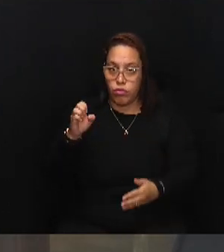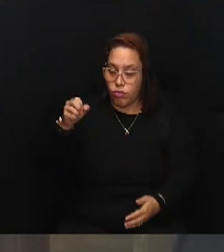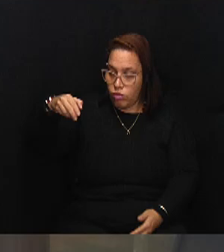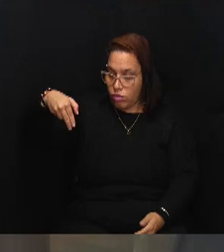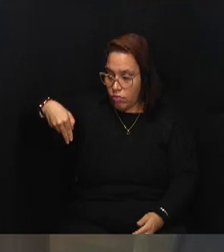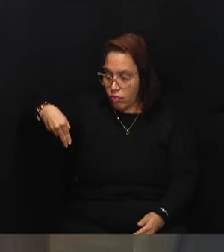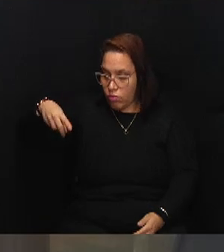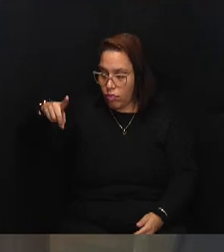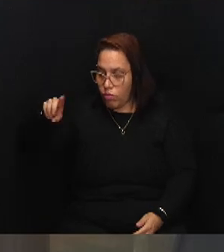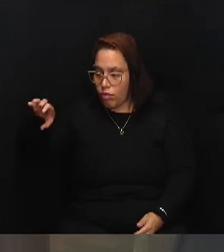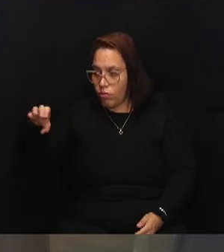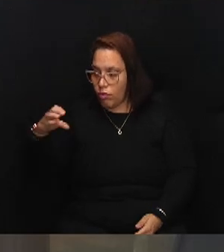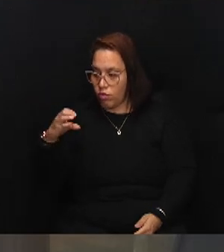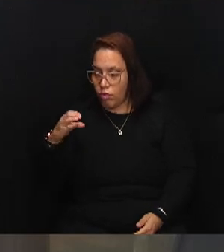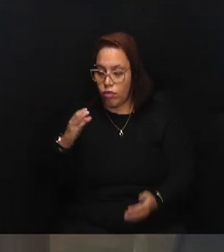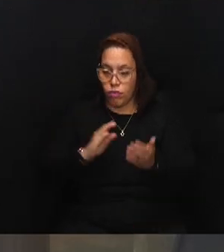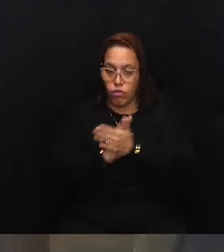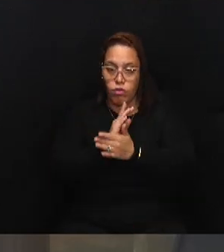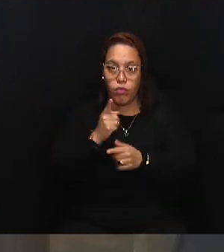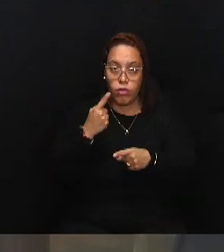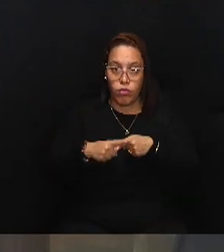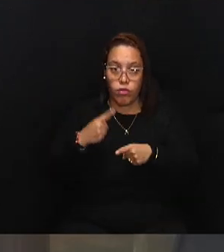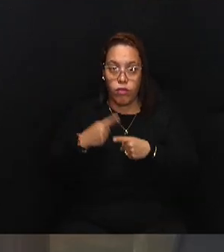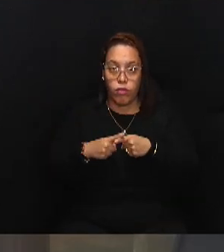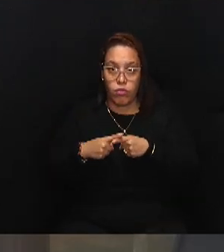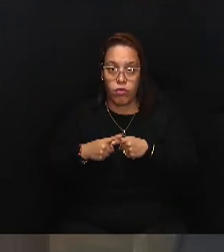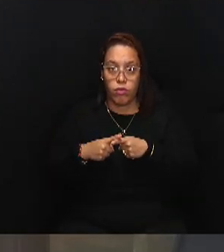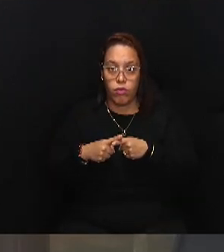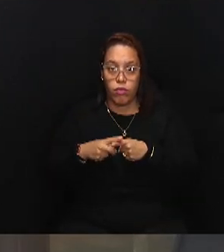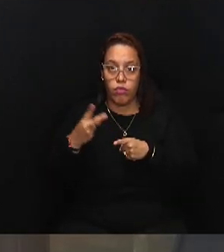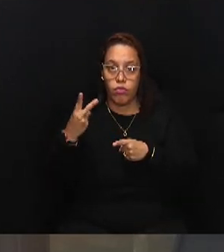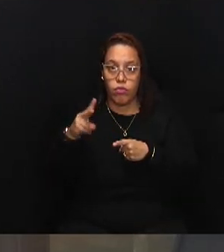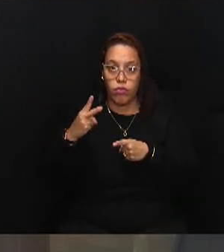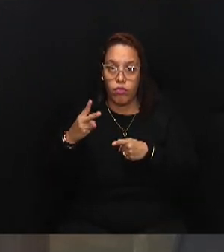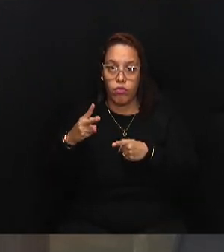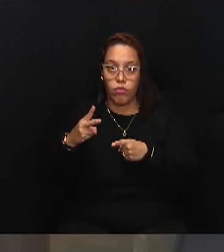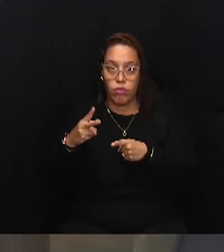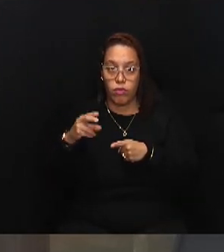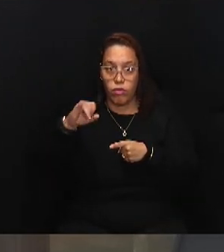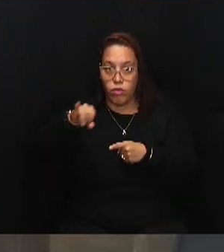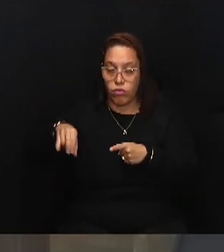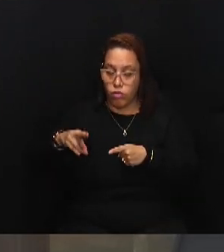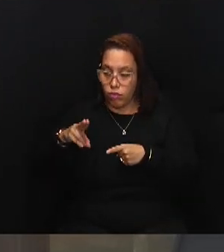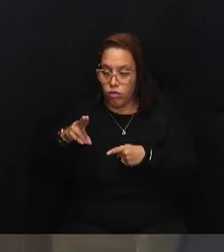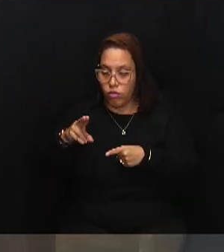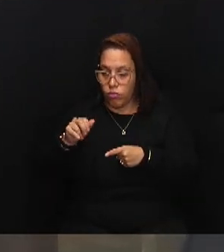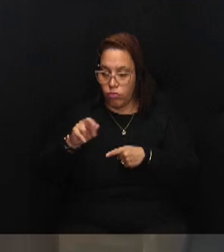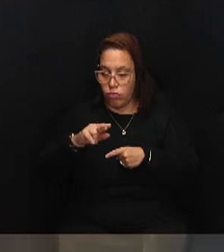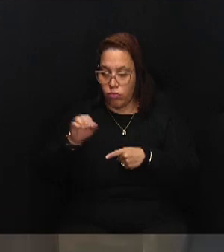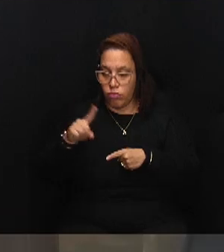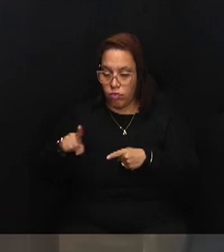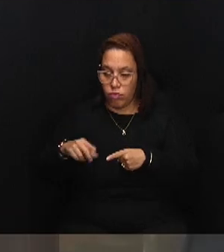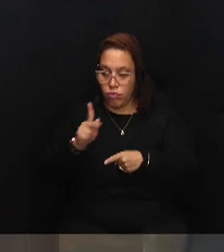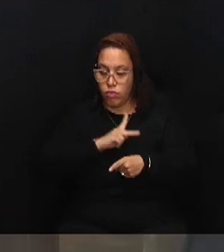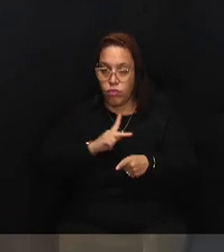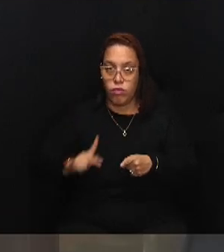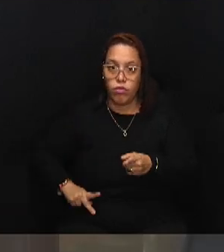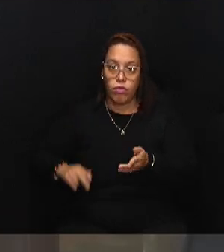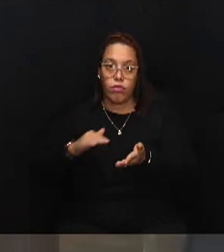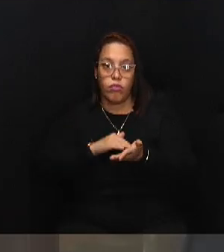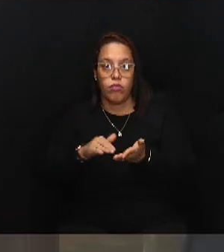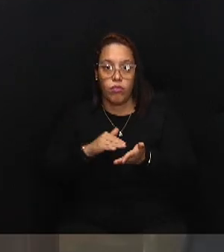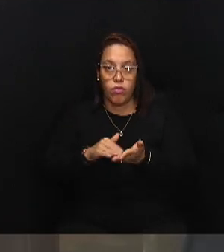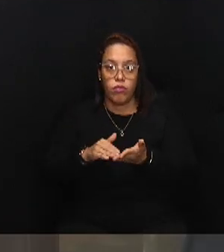aprovar uma lei dessa, que já tem, porque eu já participei 2 vezes aqui, que o Juarez mesmo trouxe presidente, secretário, não sei